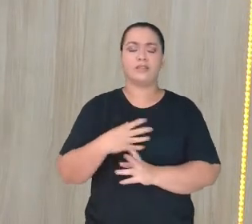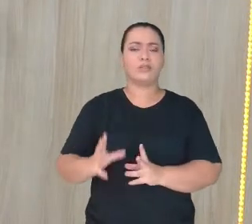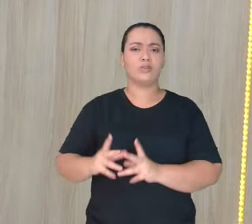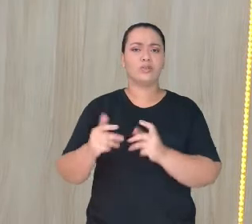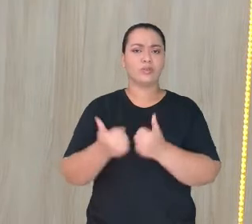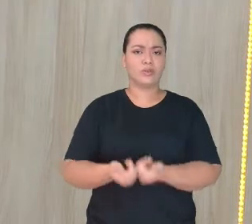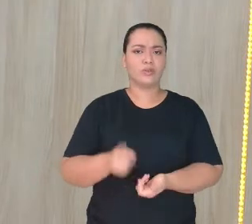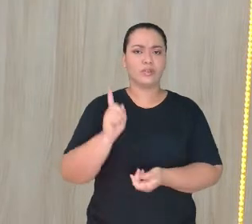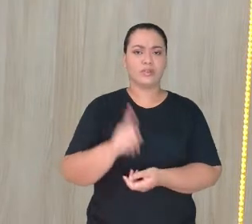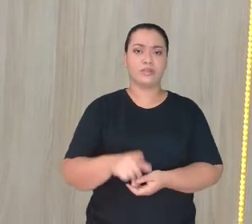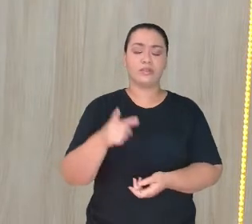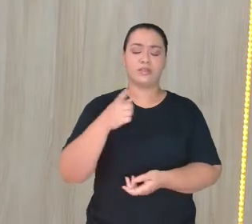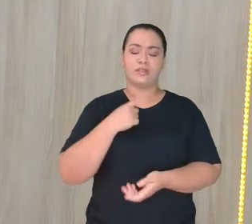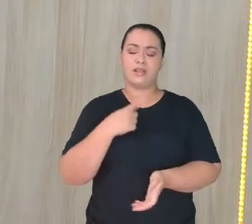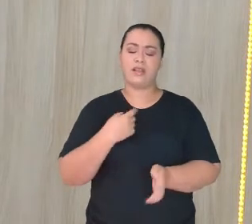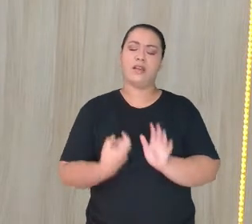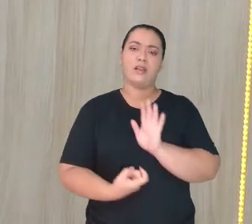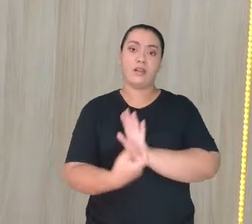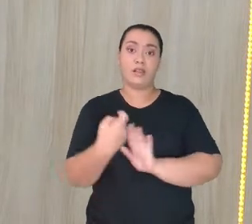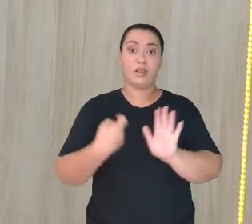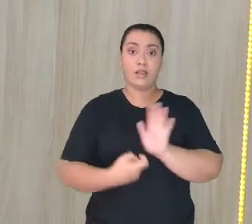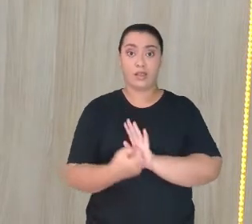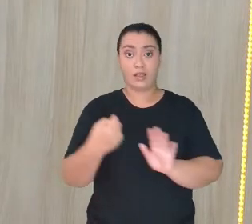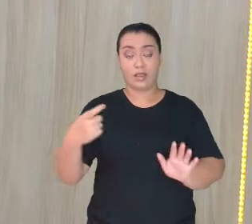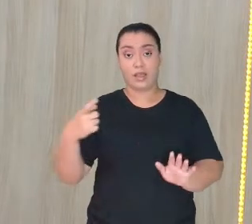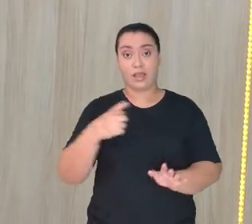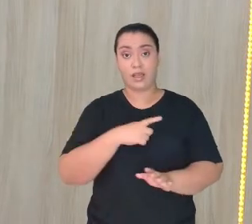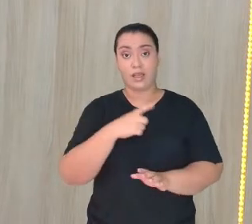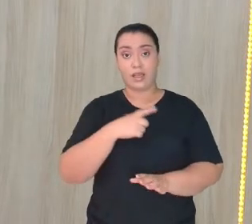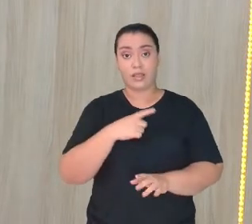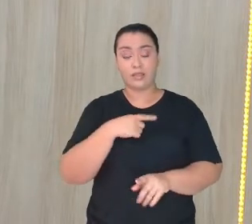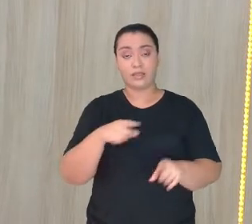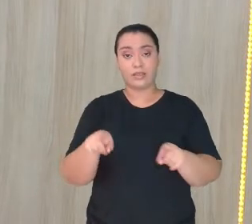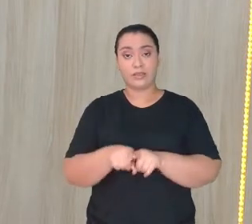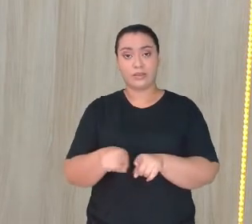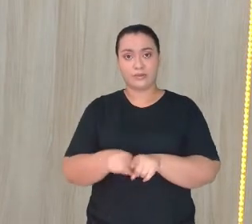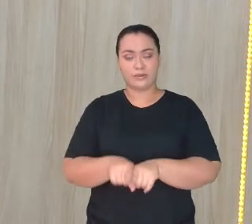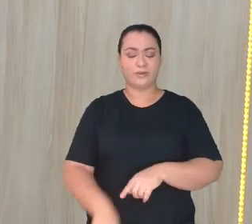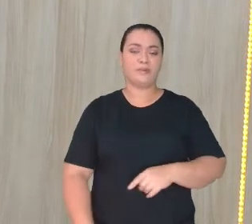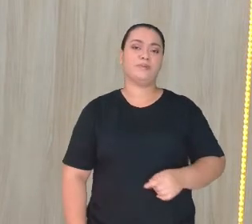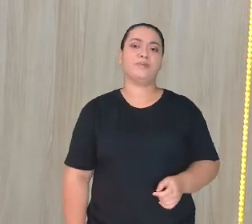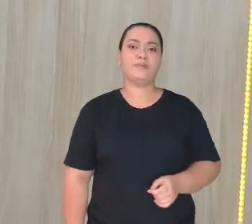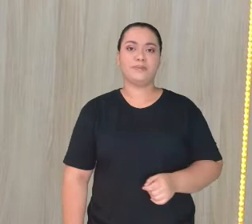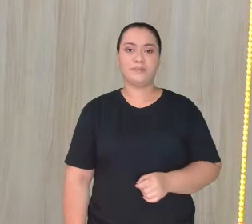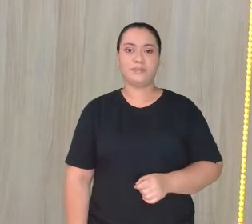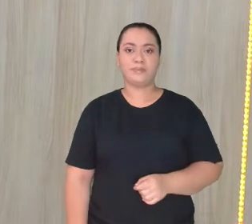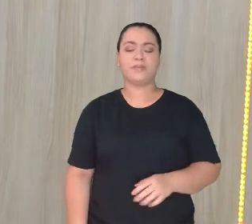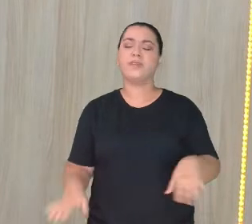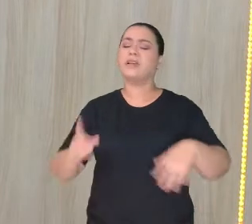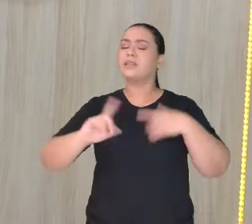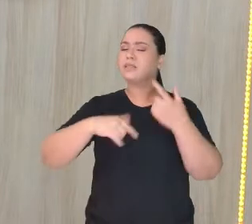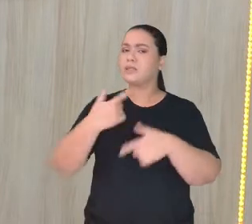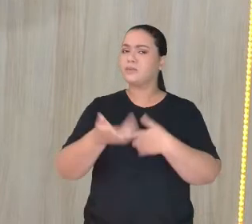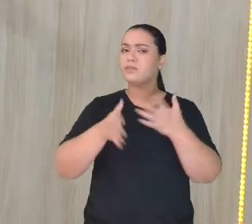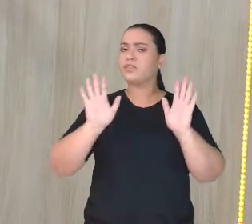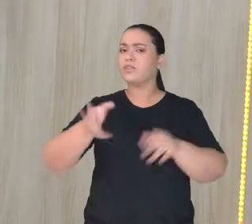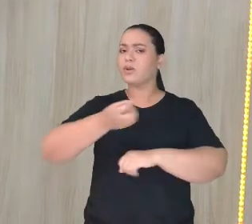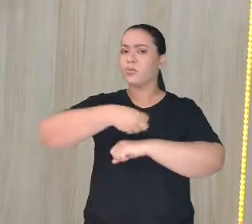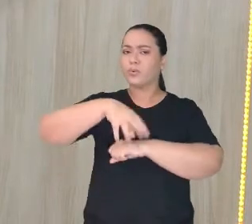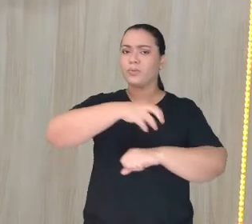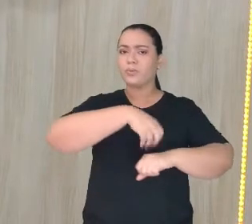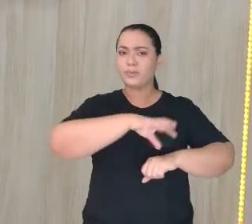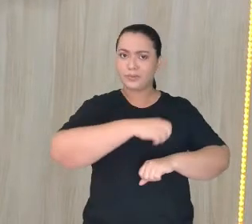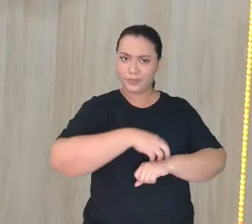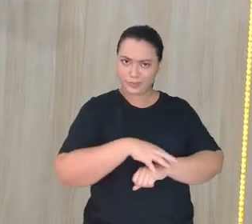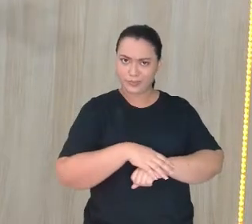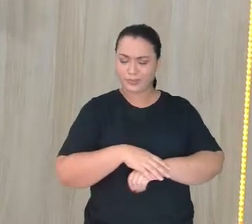plataformas, tanto no QR Code abaixo quanto nas lojas de aplicativo. Depois de todos esses